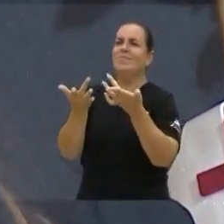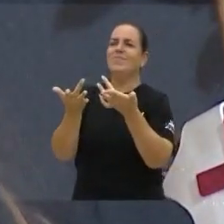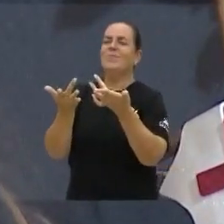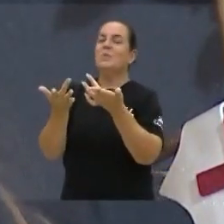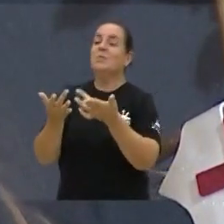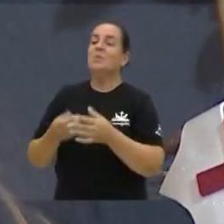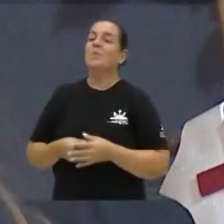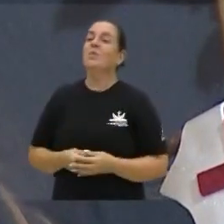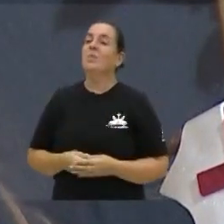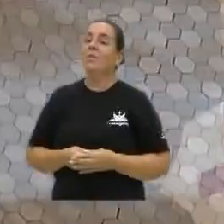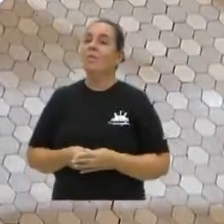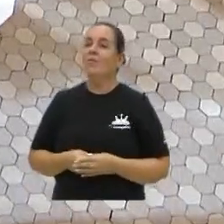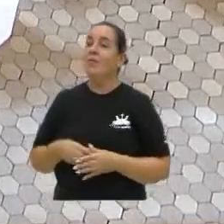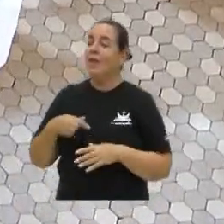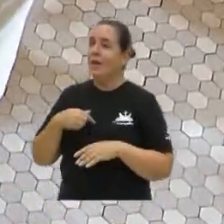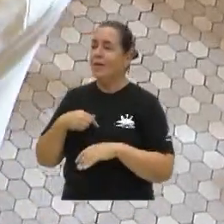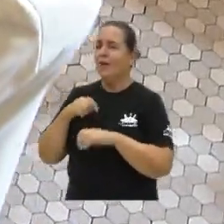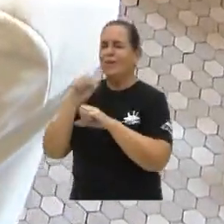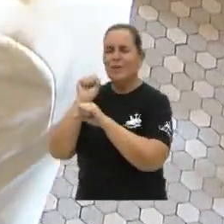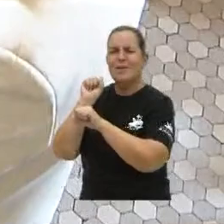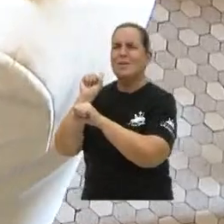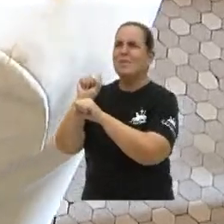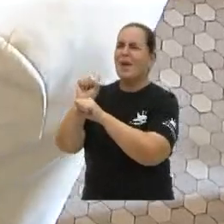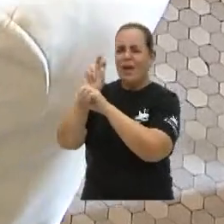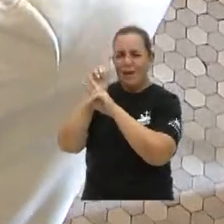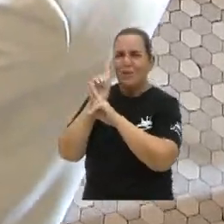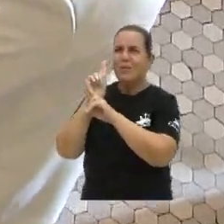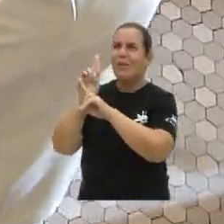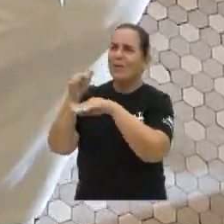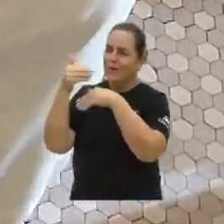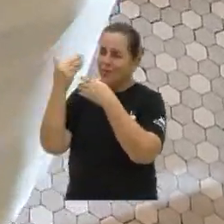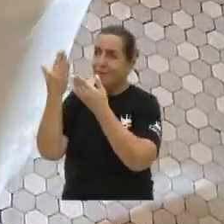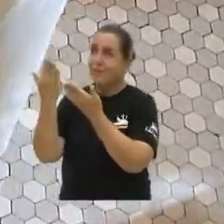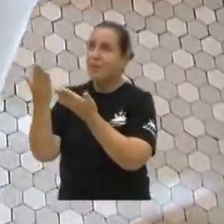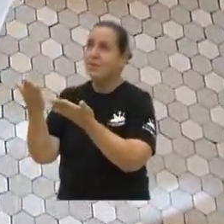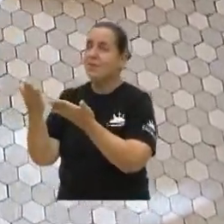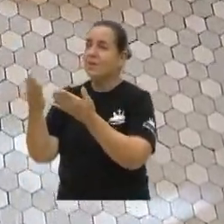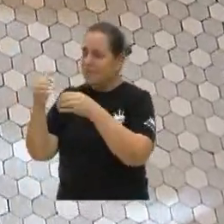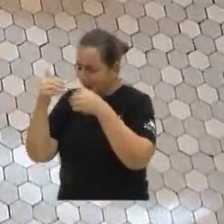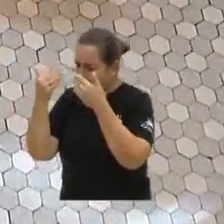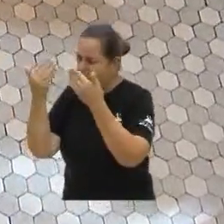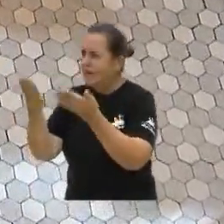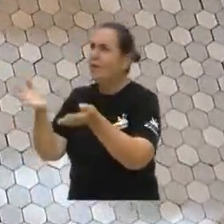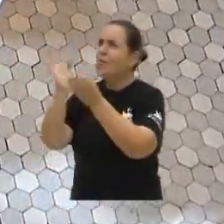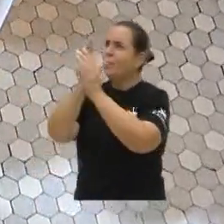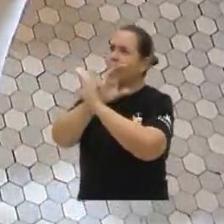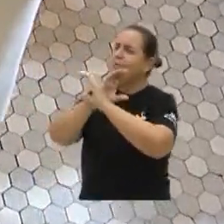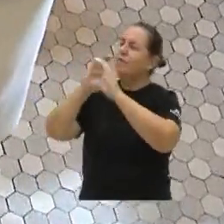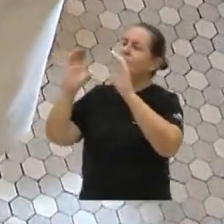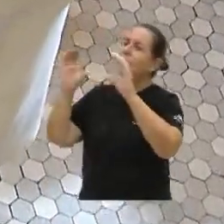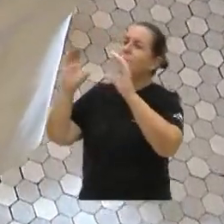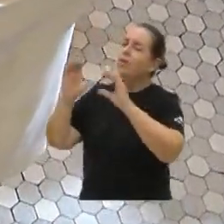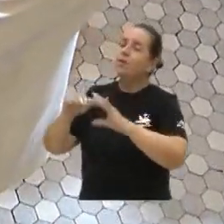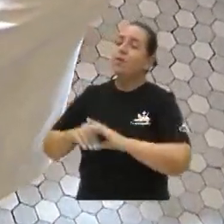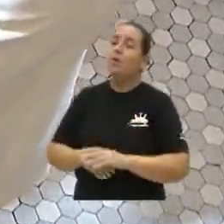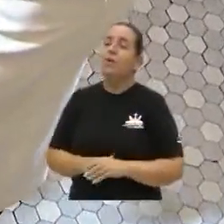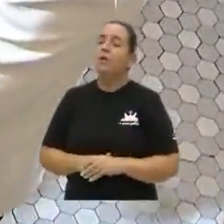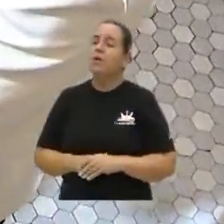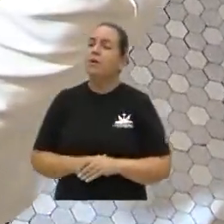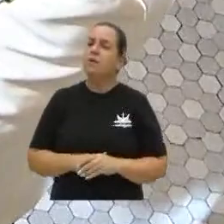misericordioso, eu espero em vós, eu espero em vós, eu confio em vós, eu confio